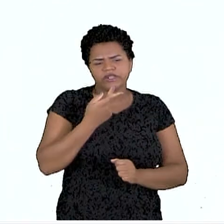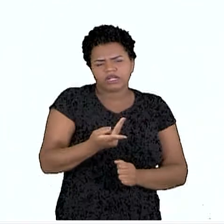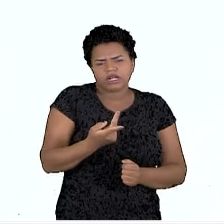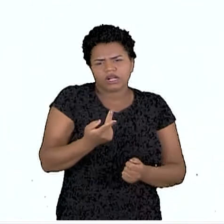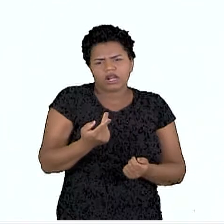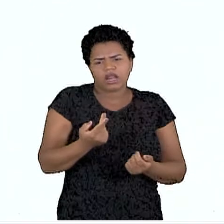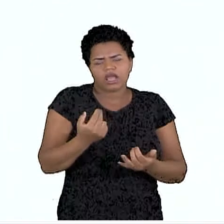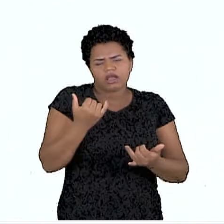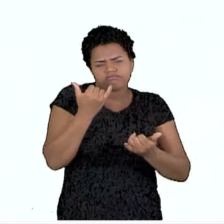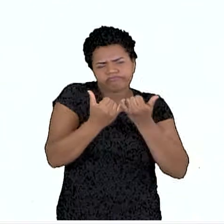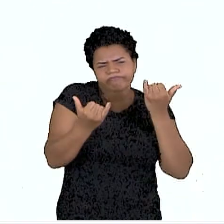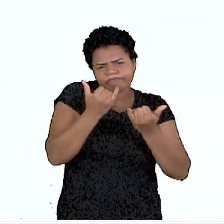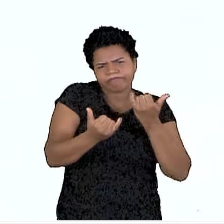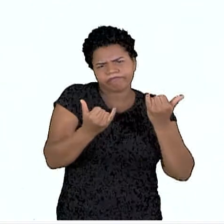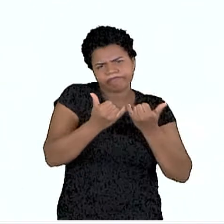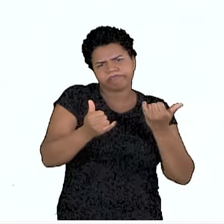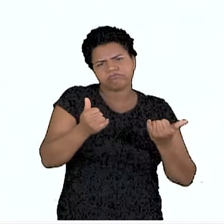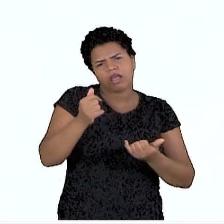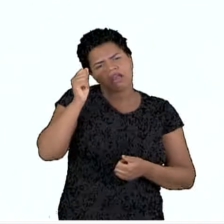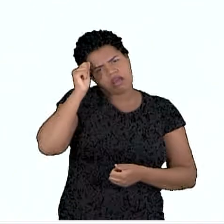parafrasear as ideias do autor.